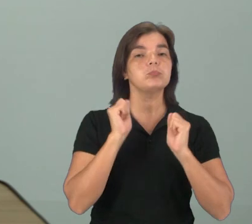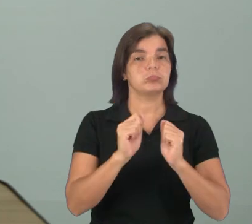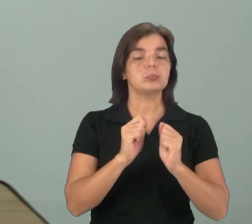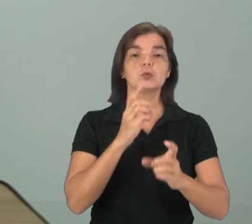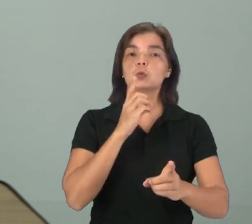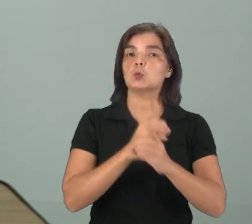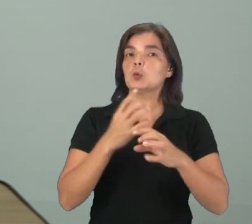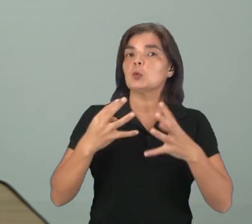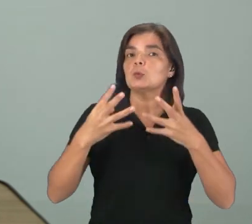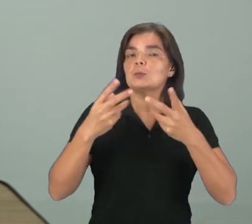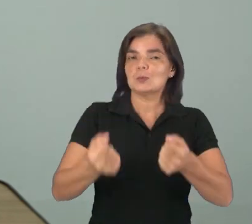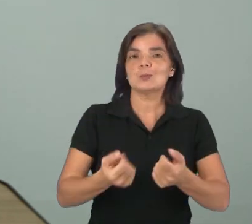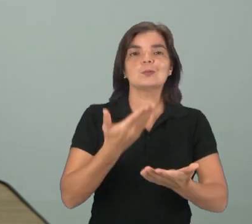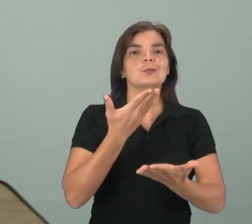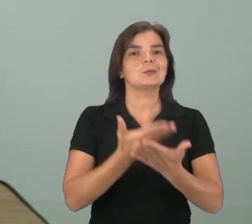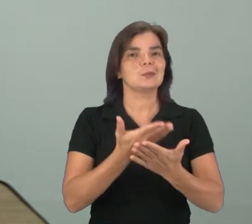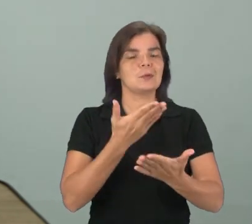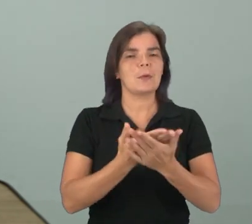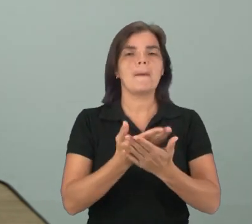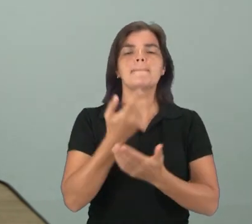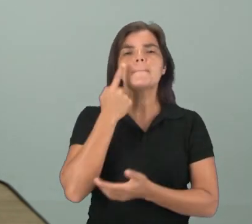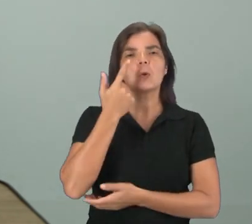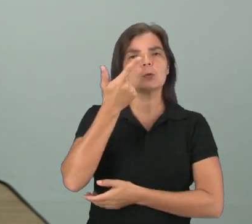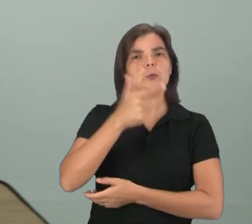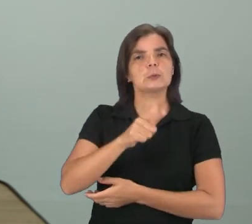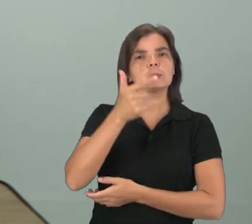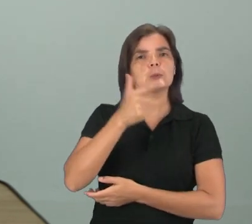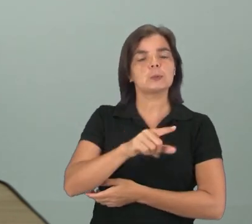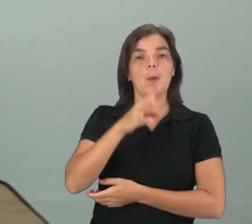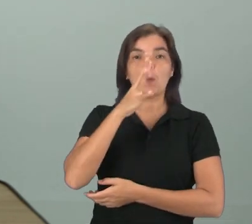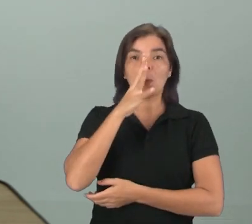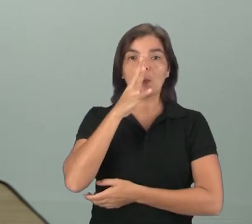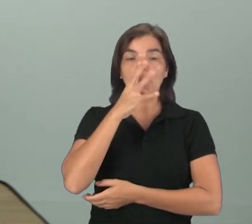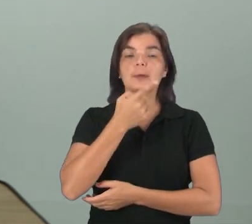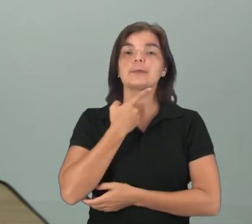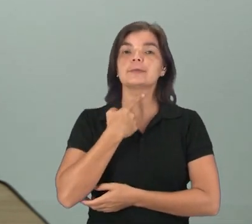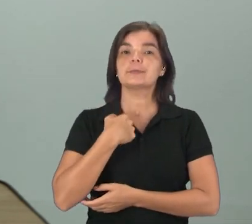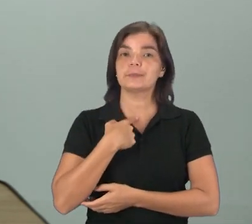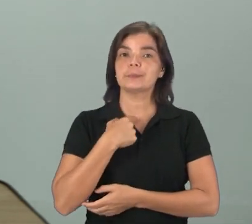vai encontrar toda essa aula, você pode rever ela quantas